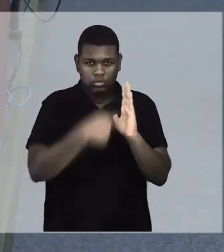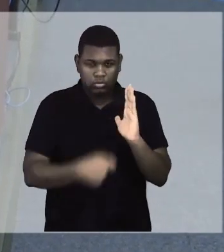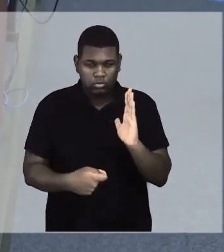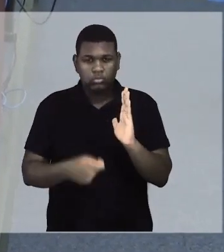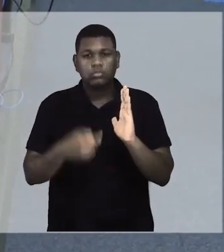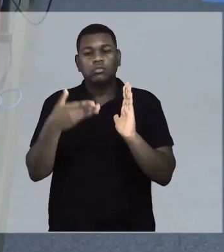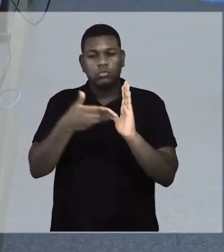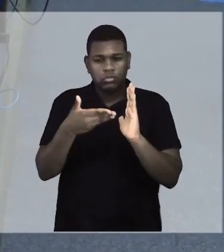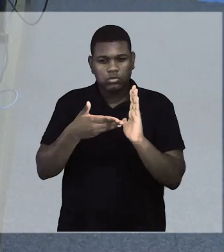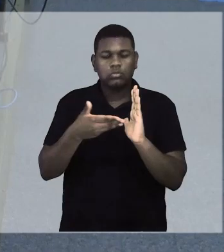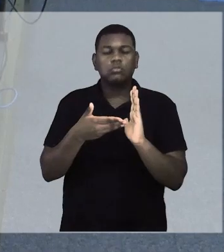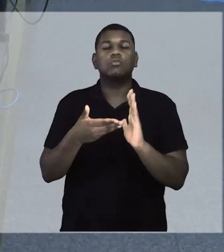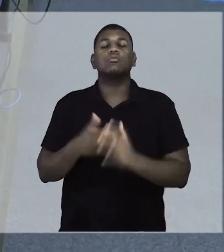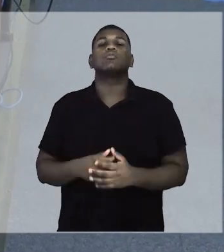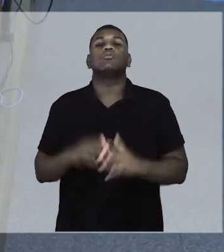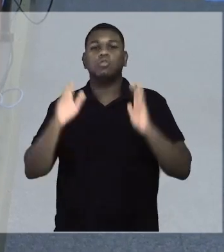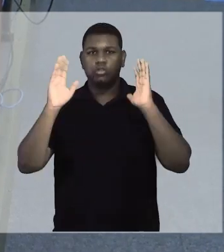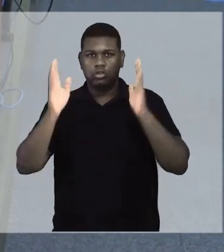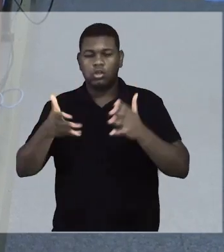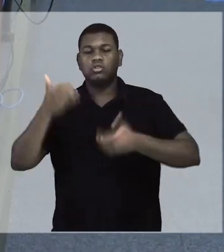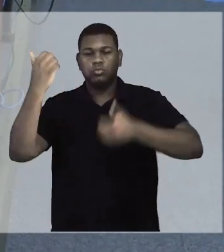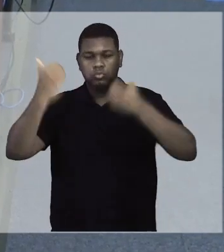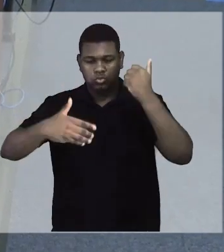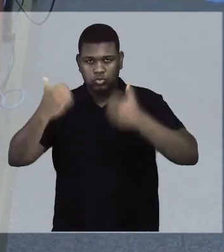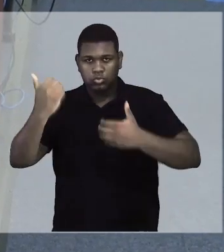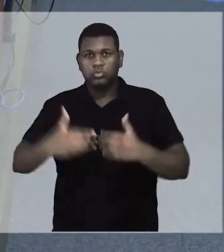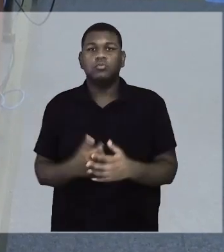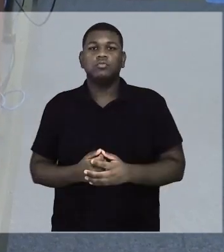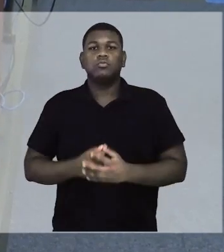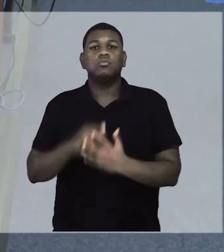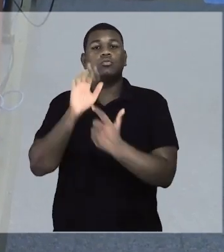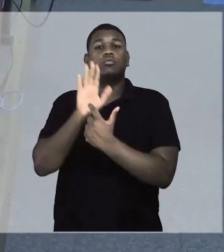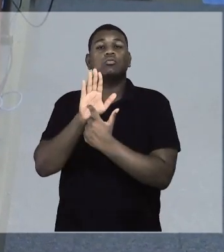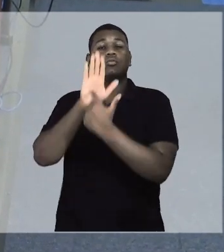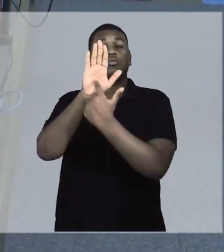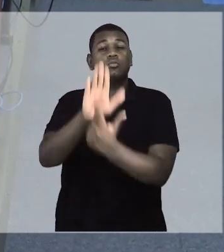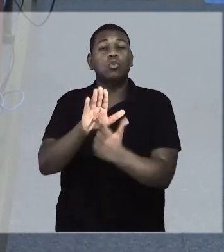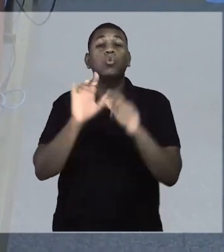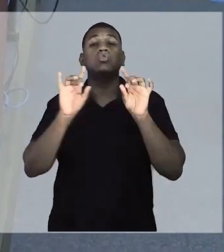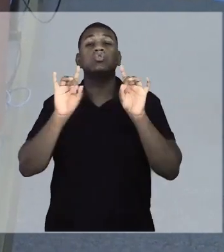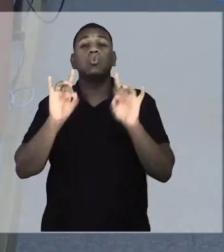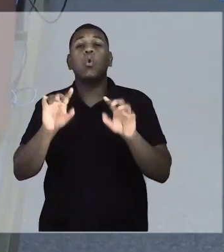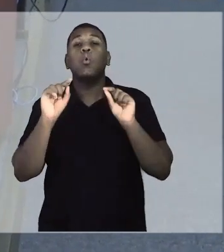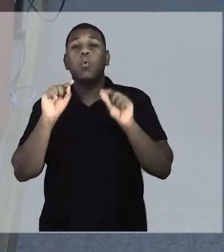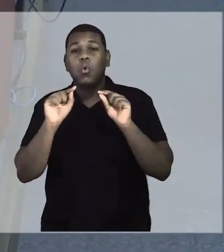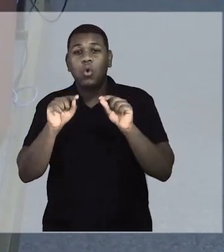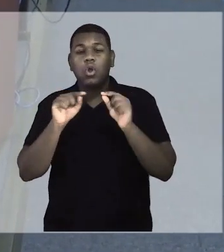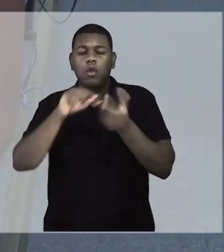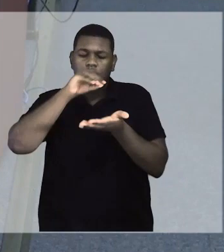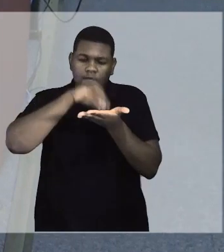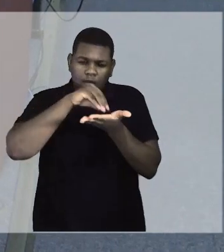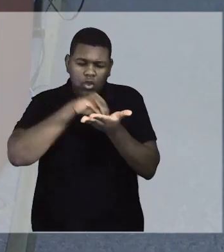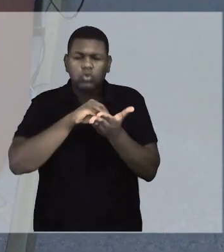confirmando o resumo do parecer escrito nos autos, submetido ao eminente relator,